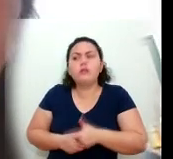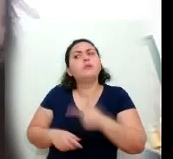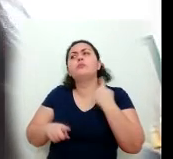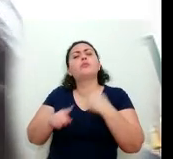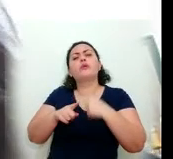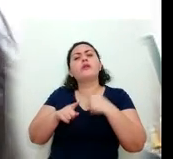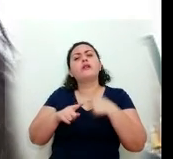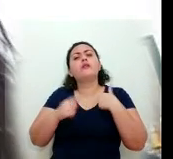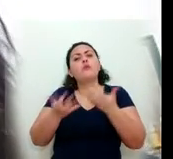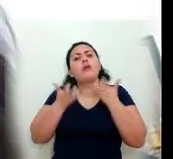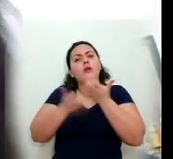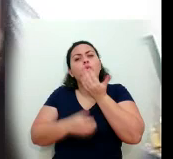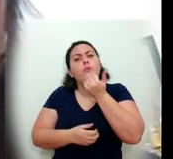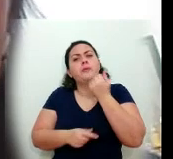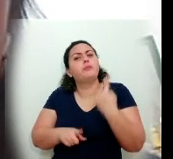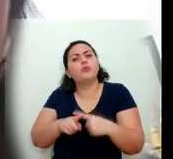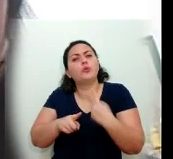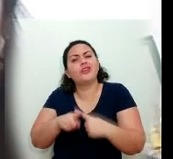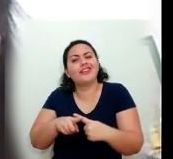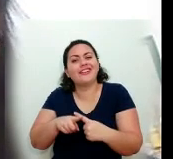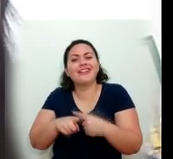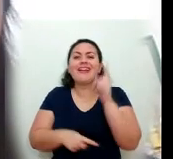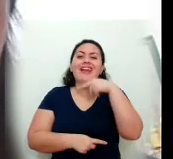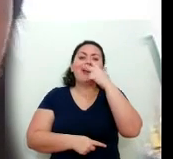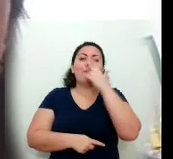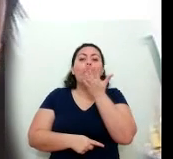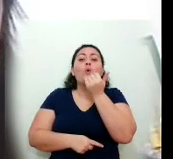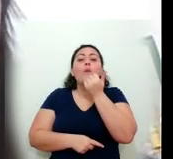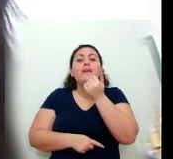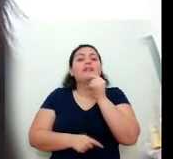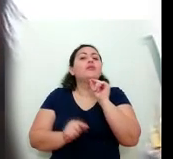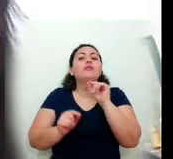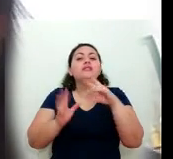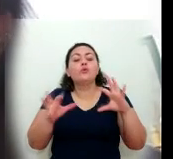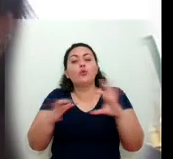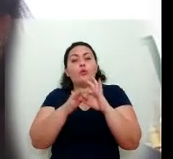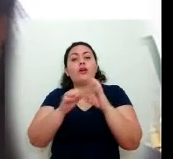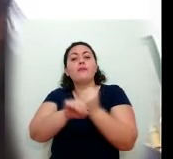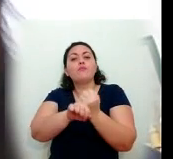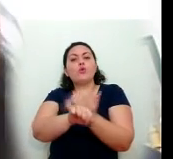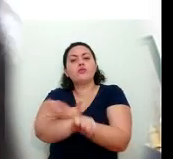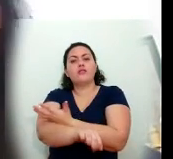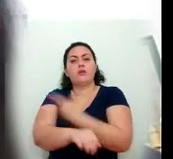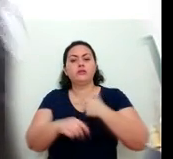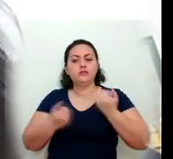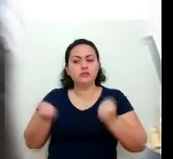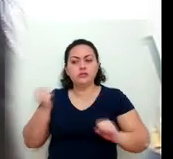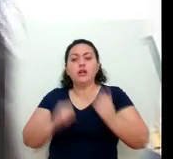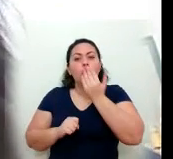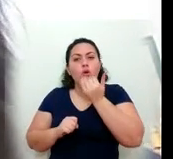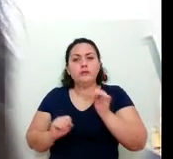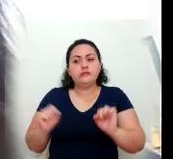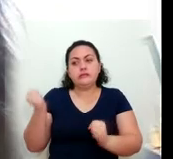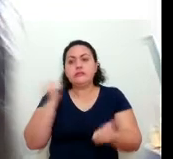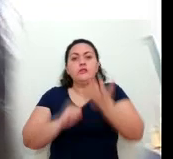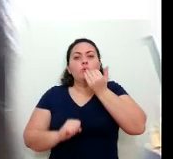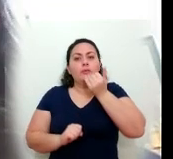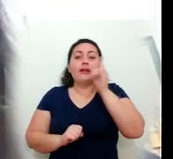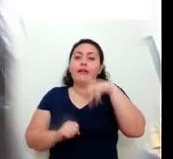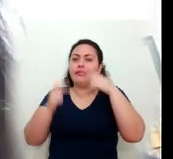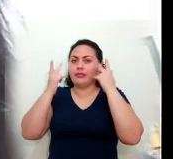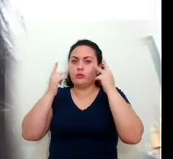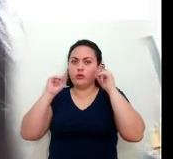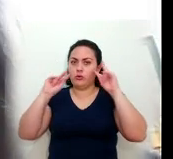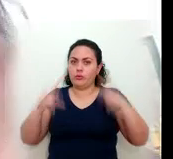comer por quê? Que a gente diz que é um pouco esse comer emocional, assim, né? Que é do ser humano, né? A gente não